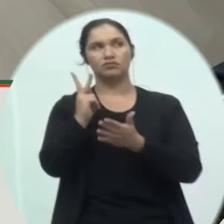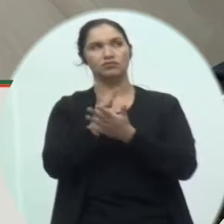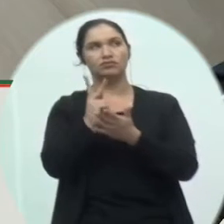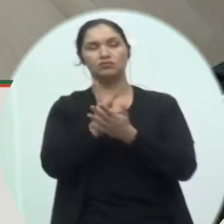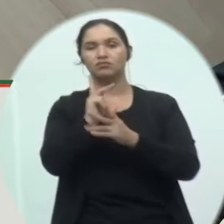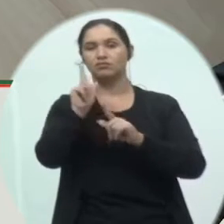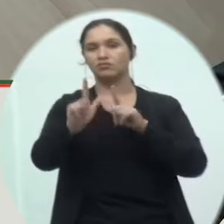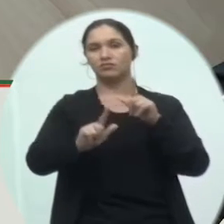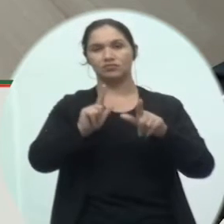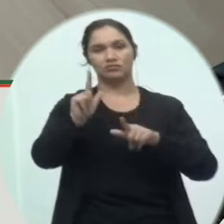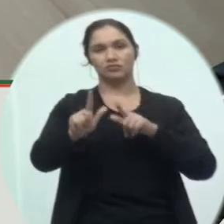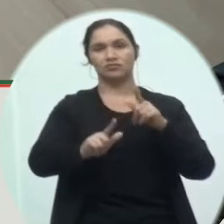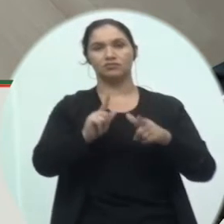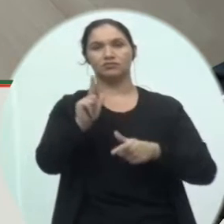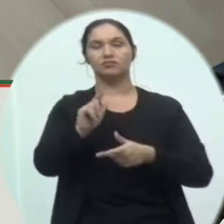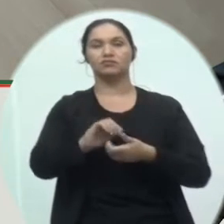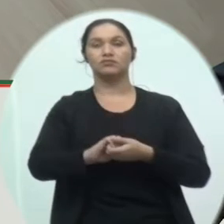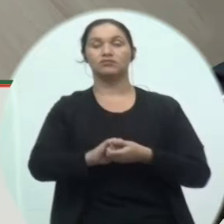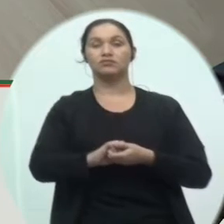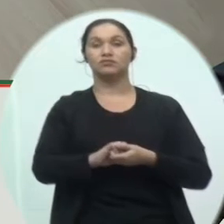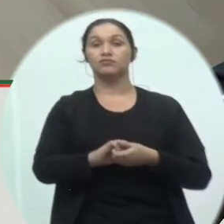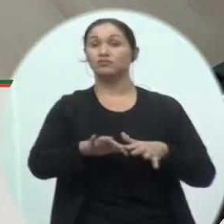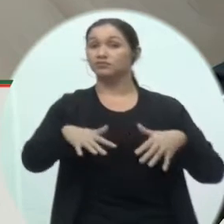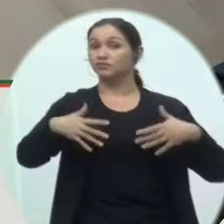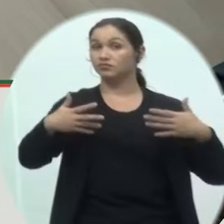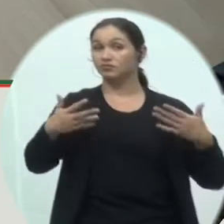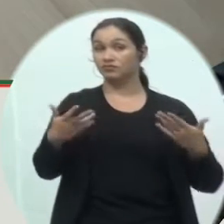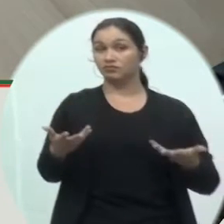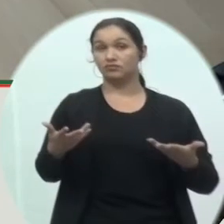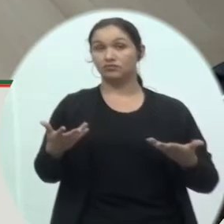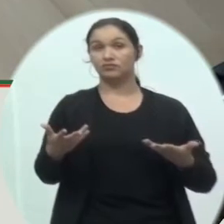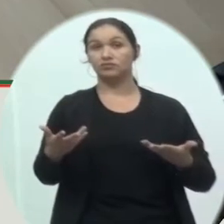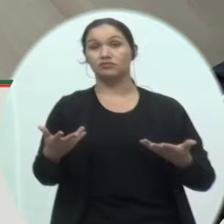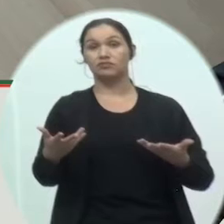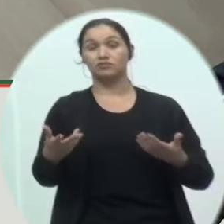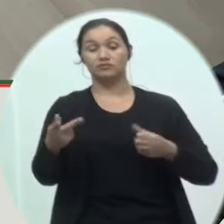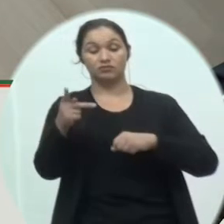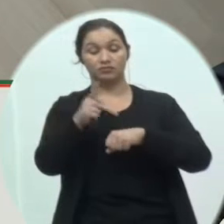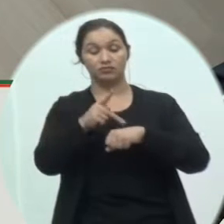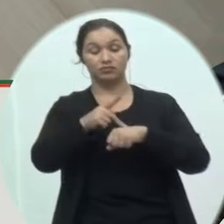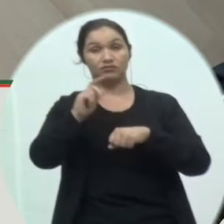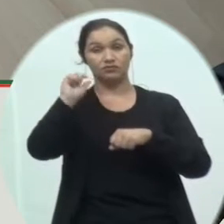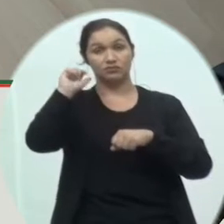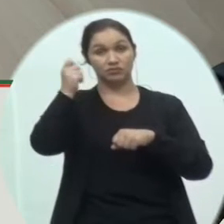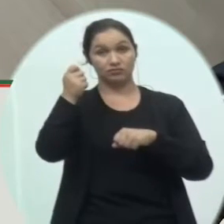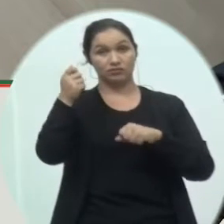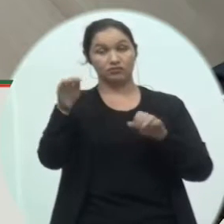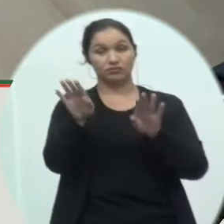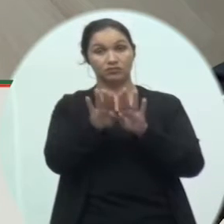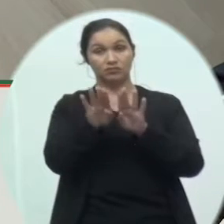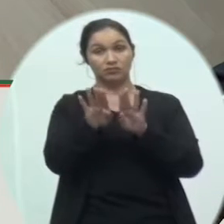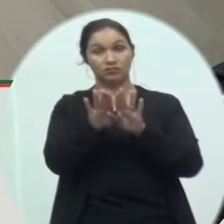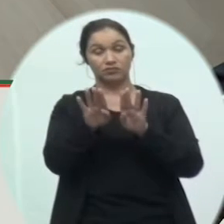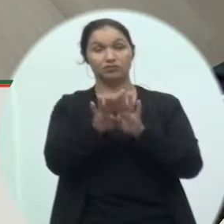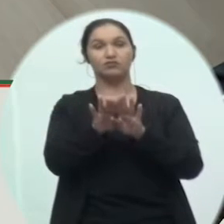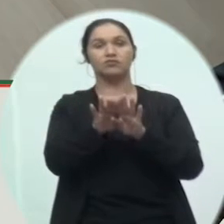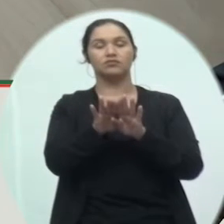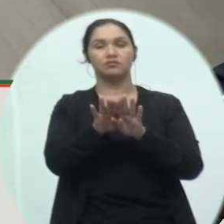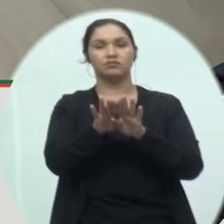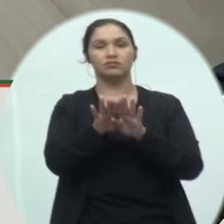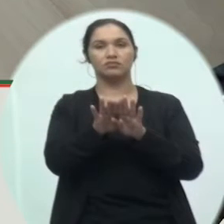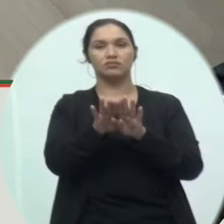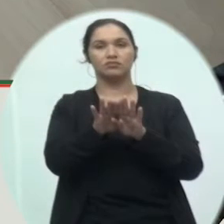nessas plagas sulinas, onde o negror do carvão e a escuridão das entranhas da terra